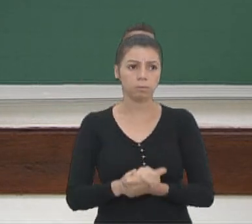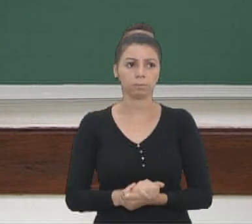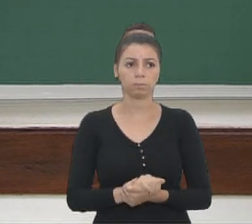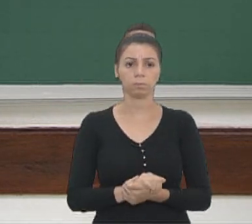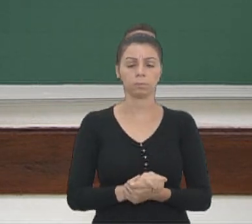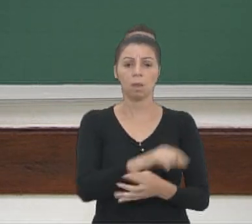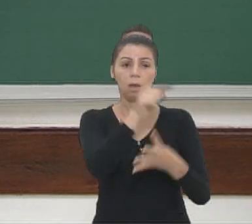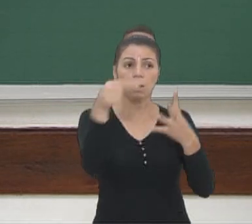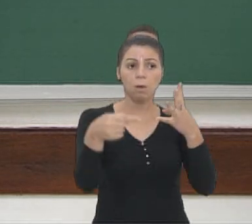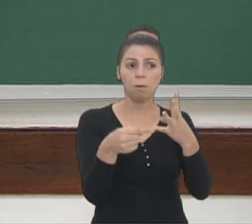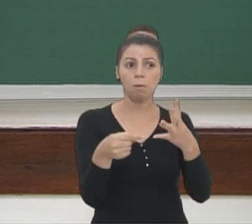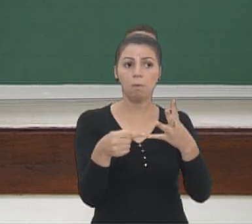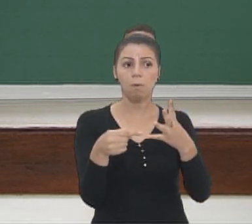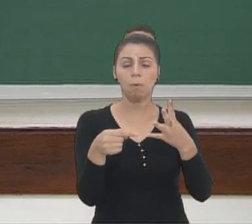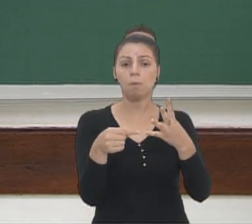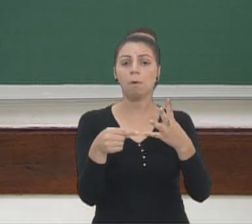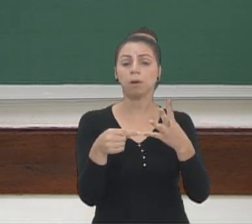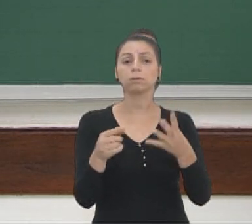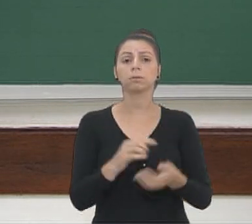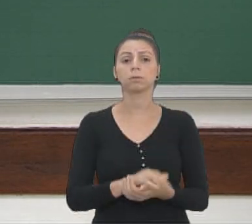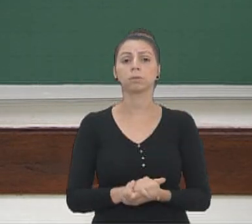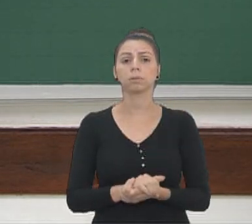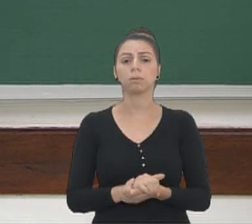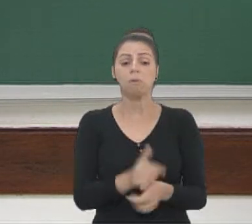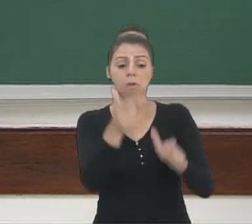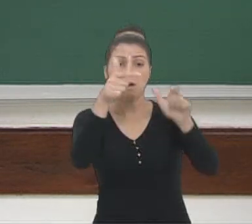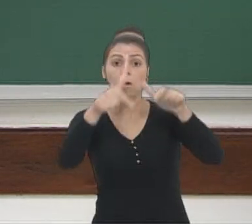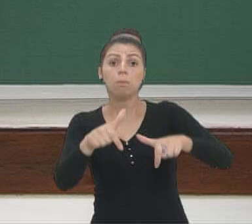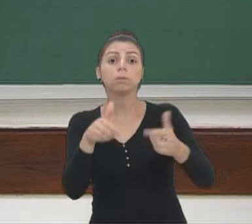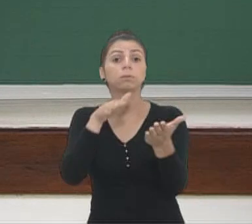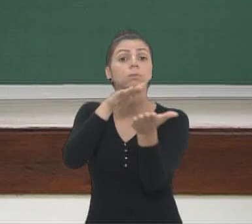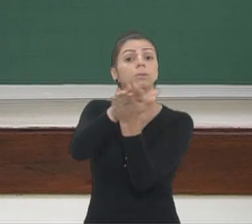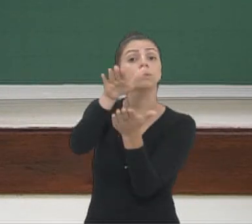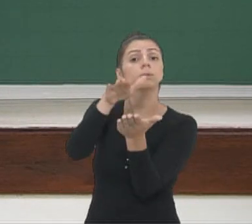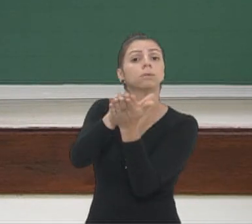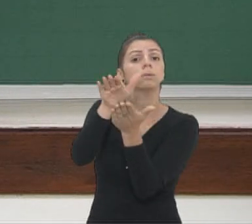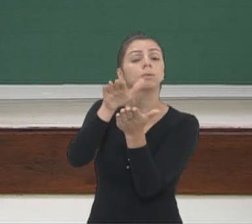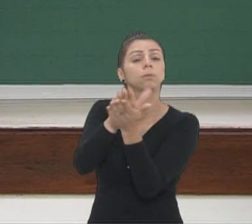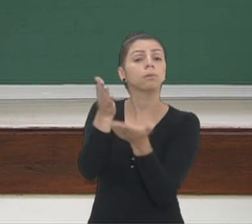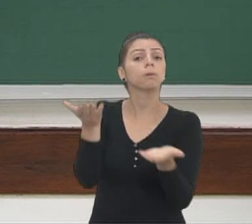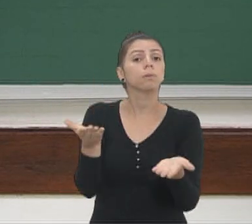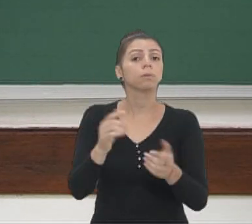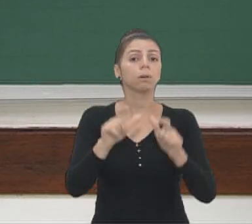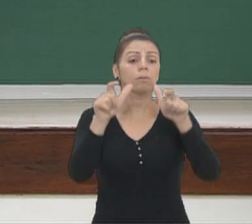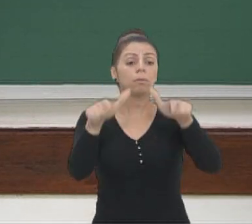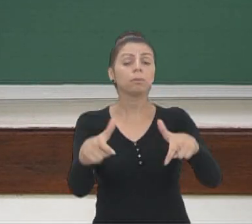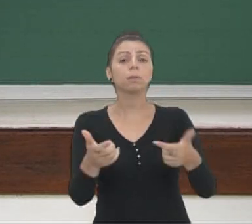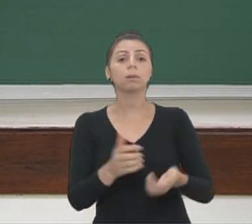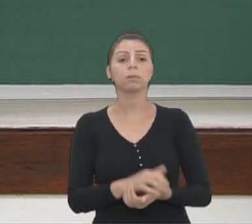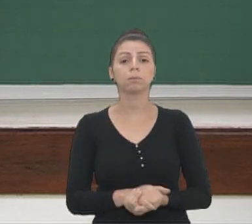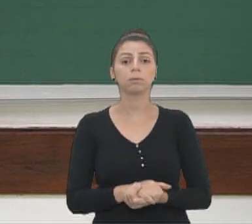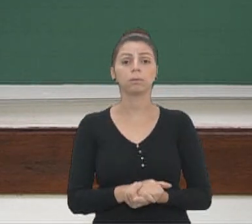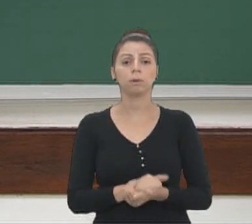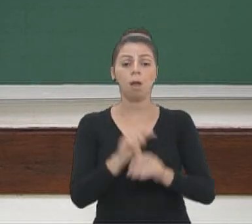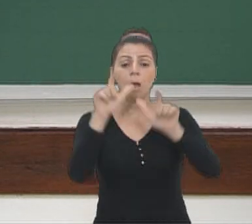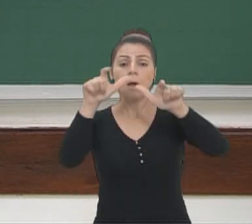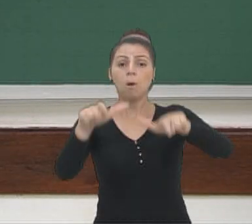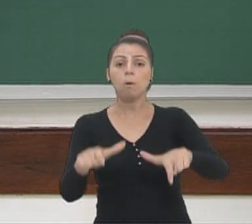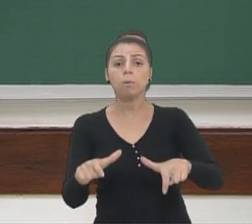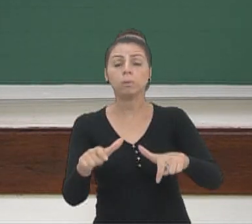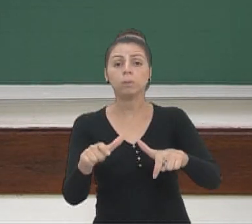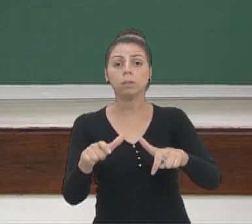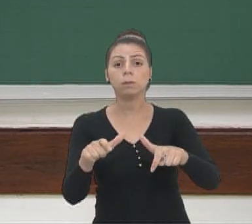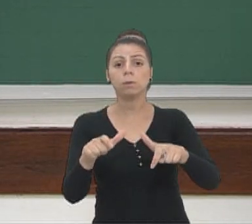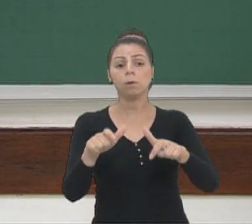fez. Em quarto lugar, nessa tabela, onde se publica? Qual é o lugar de publicação, né? Onde vive o texto